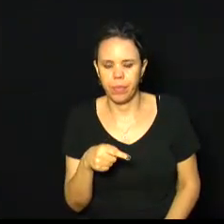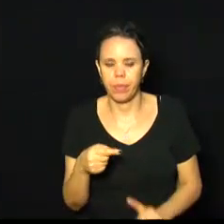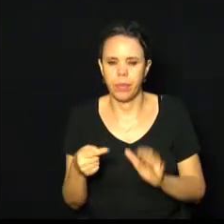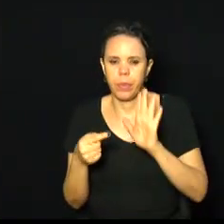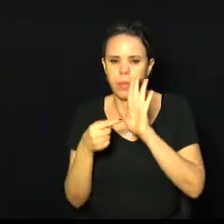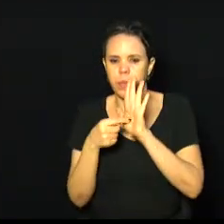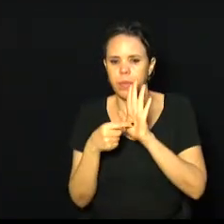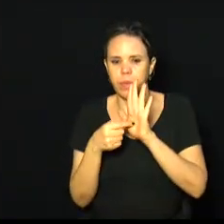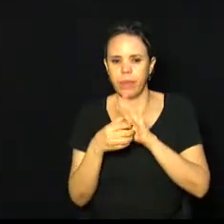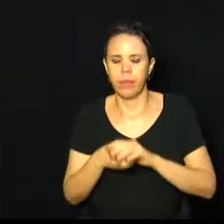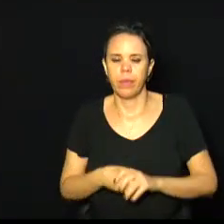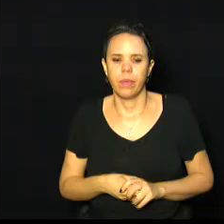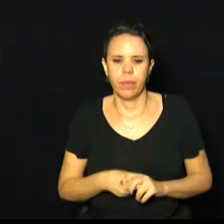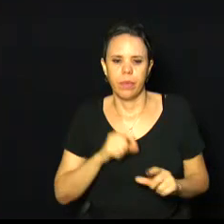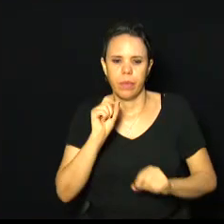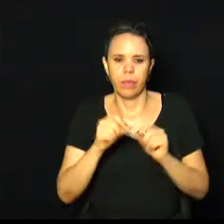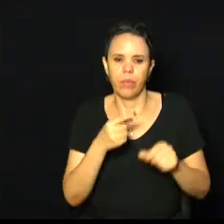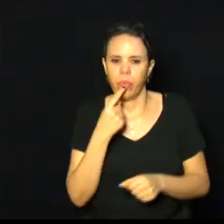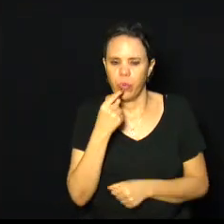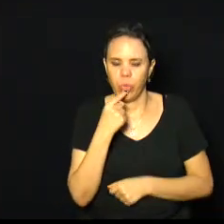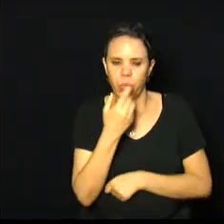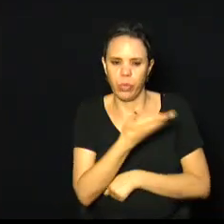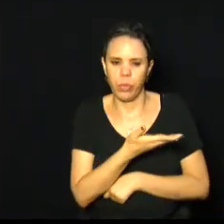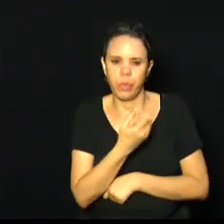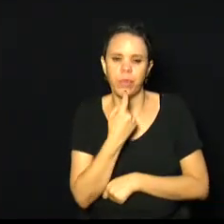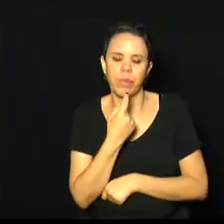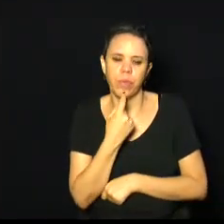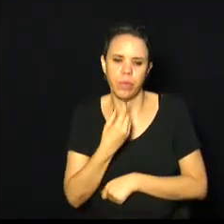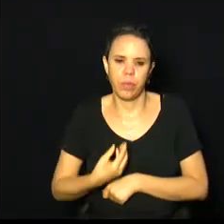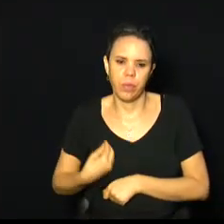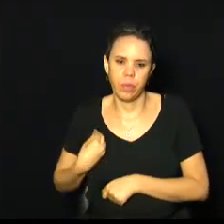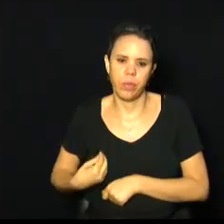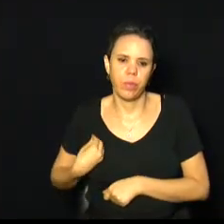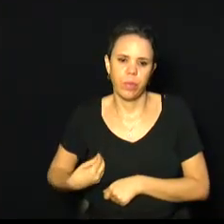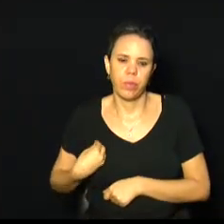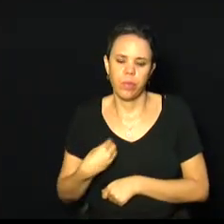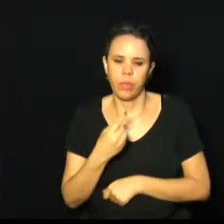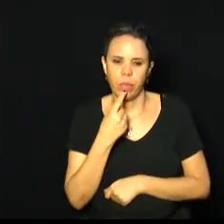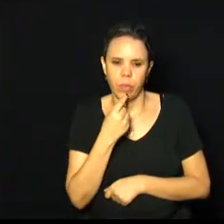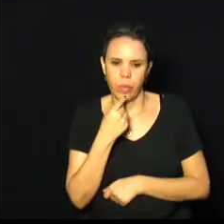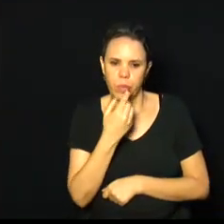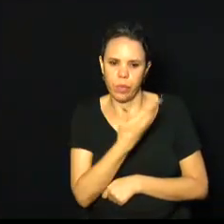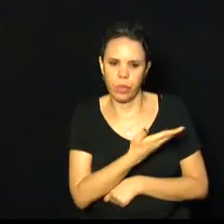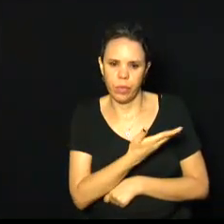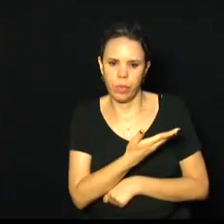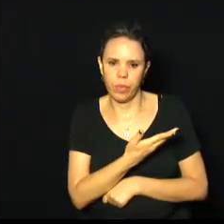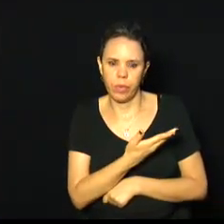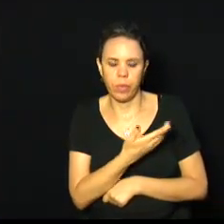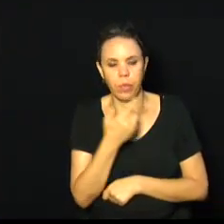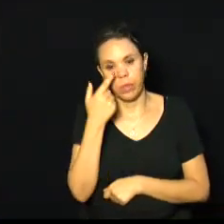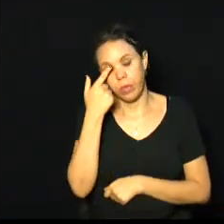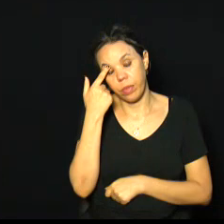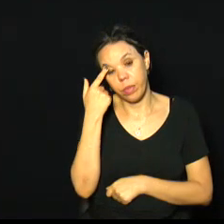mostra o que está em vermelho, e Campinas está no vermelho, né?